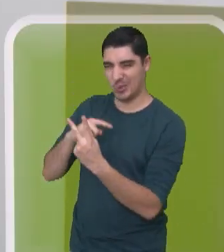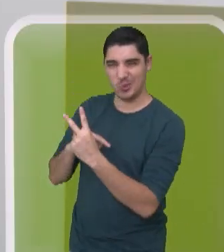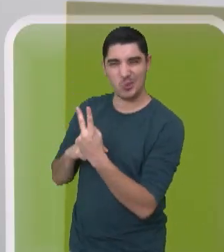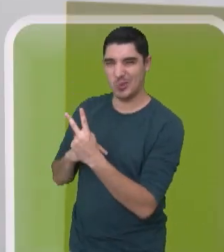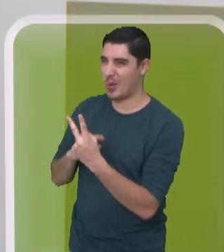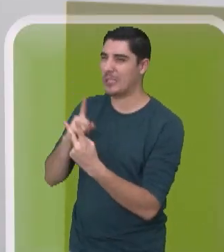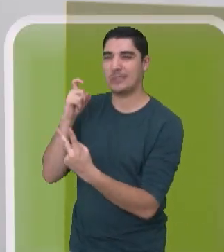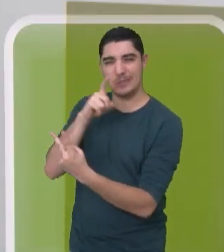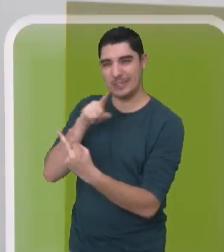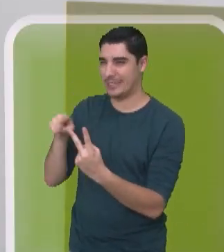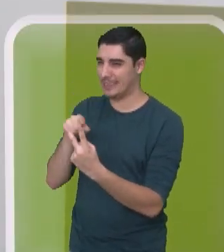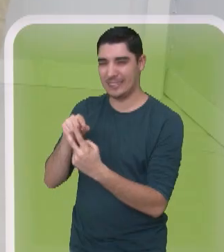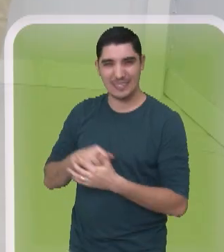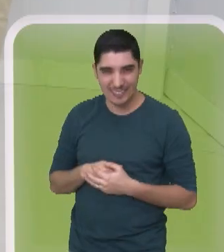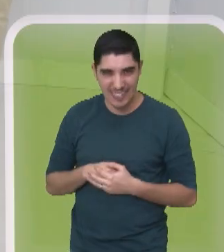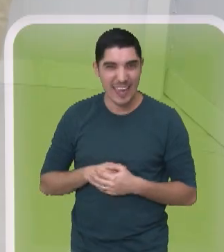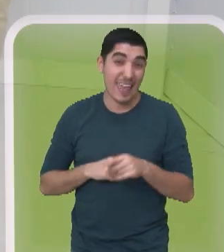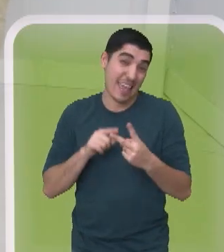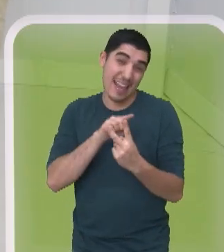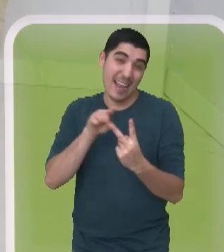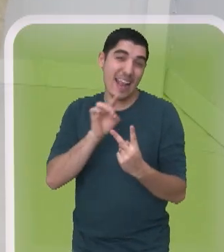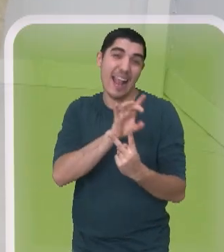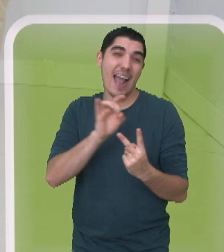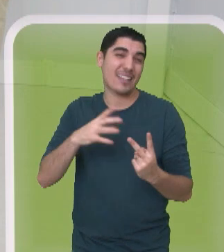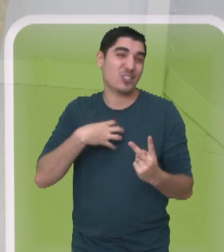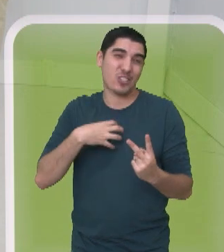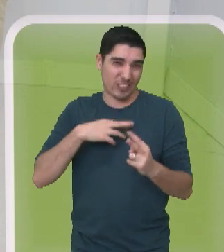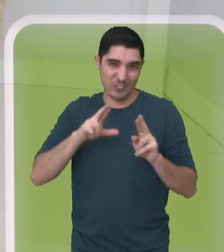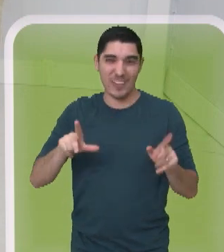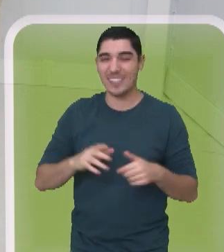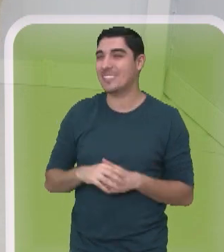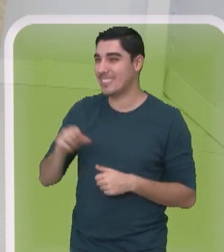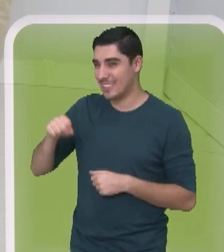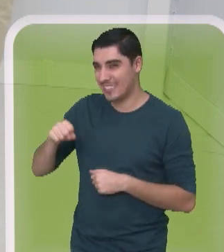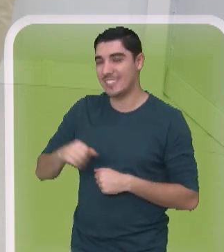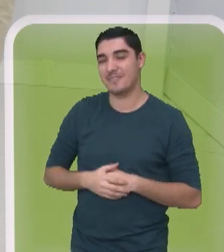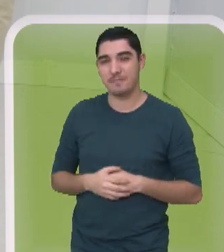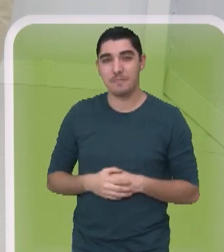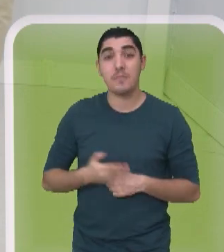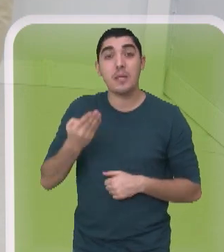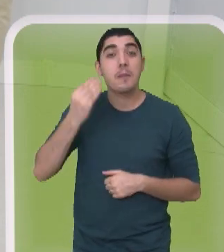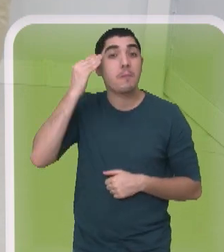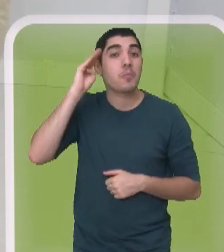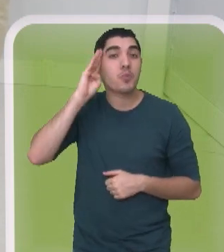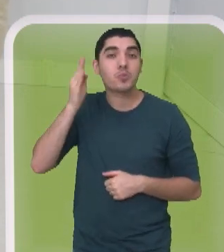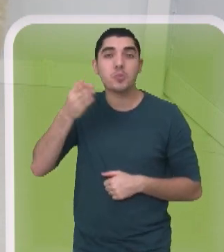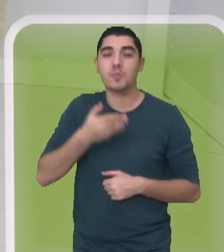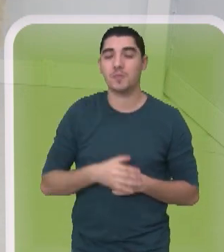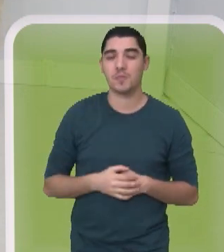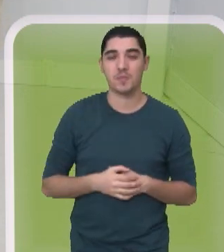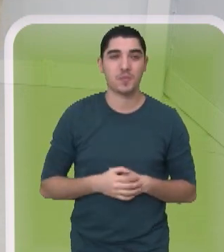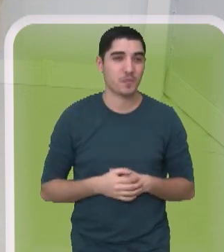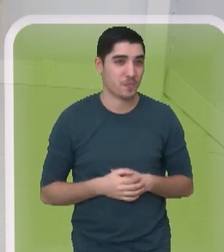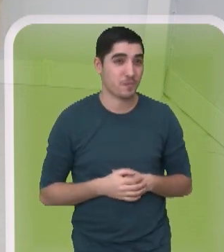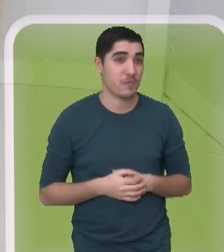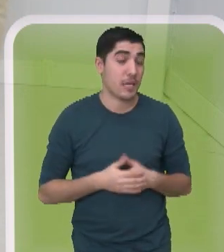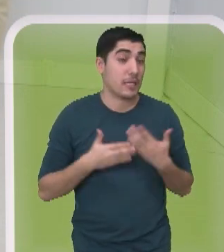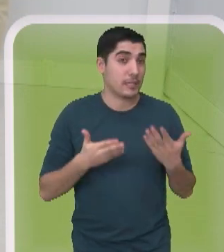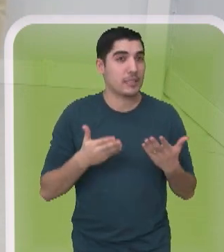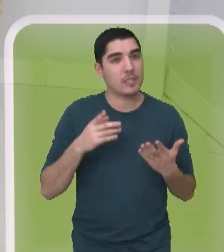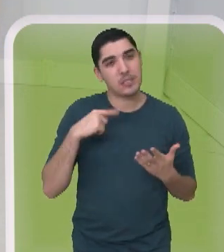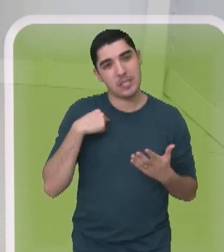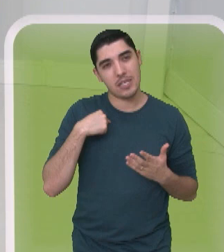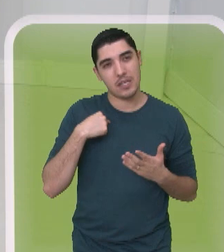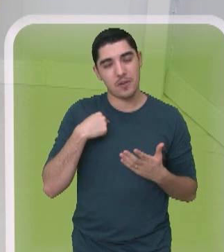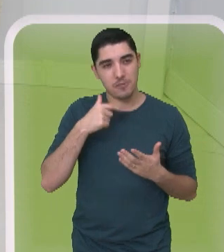dificuldades, né? Suas peculiaridades. Suas peculiaridades. Os Maravilha. dois. Brunão, diz aí. A gente viu algumas imagens, eu